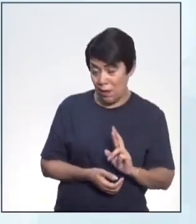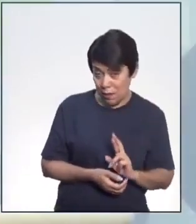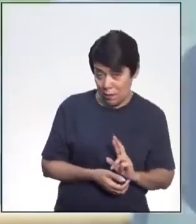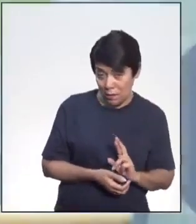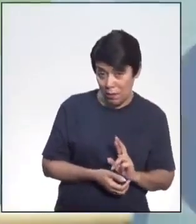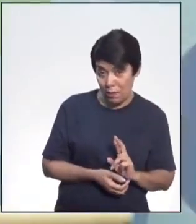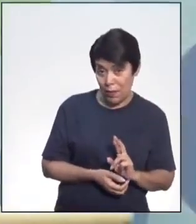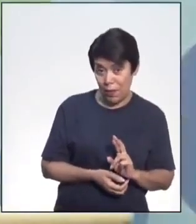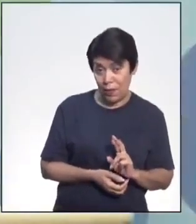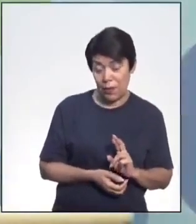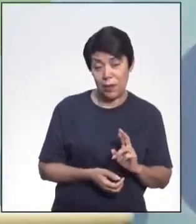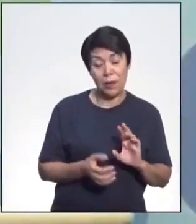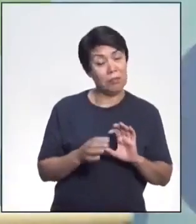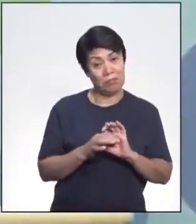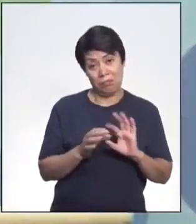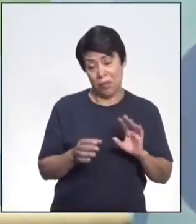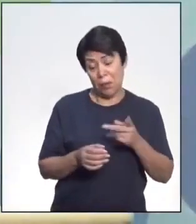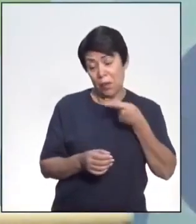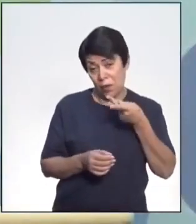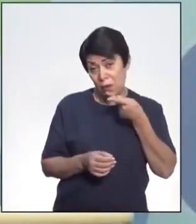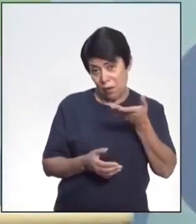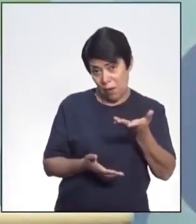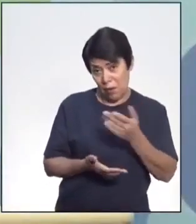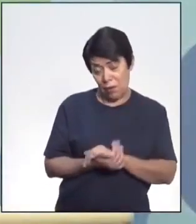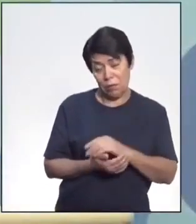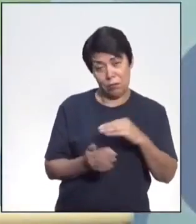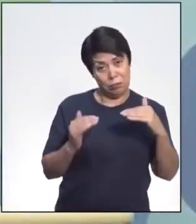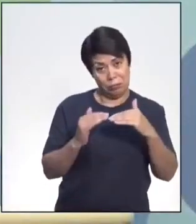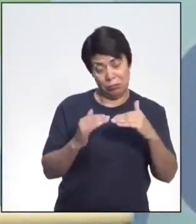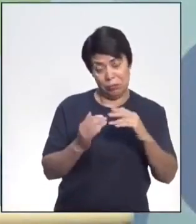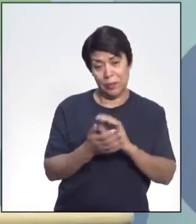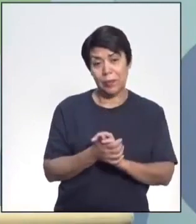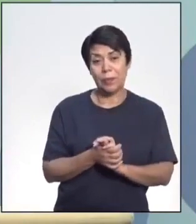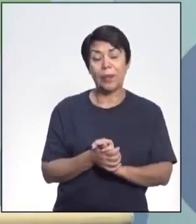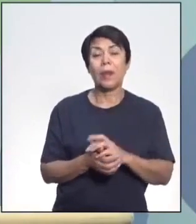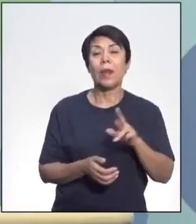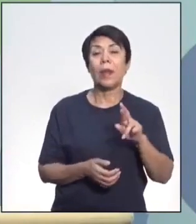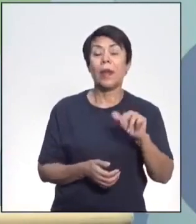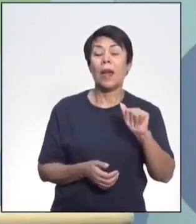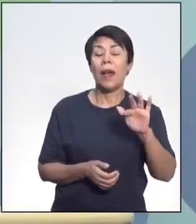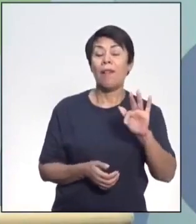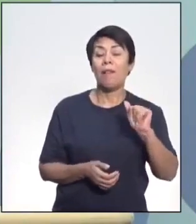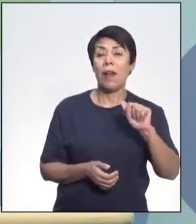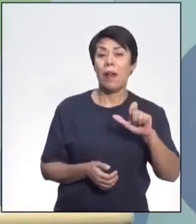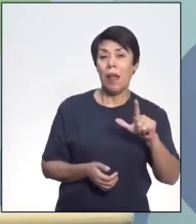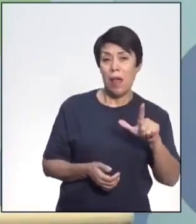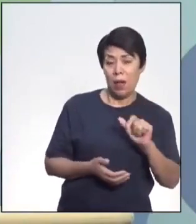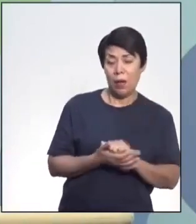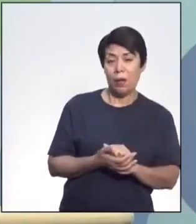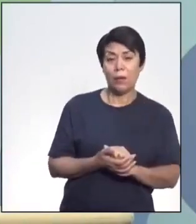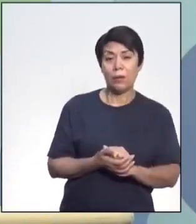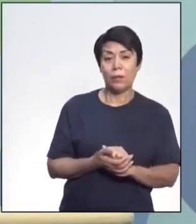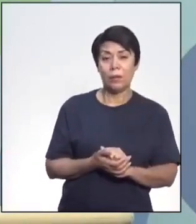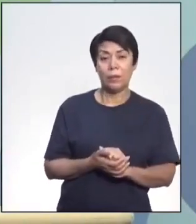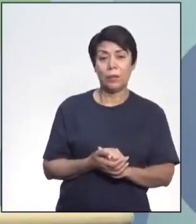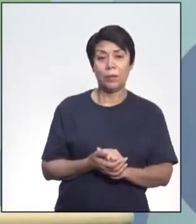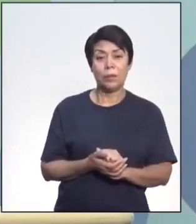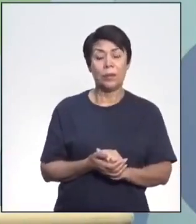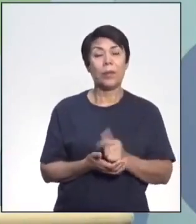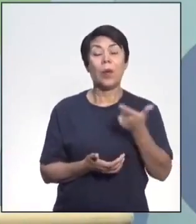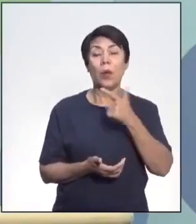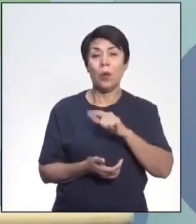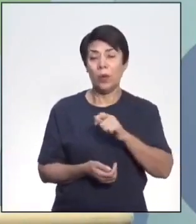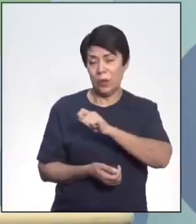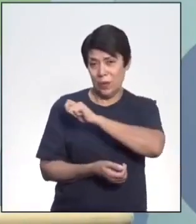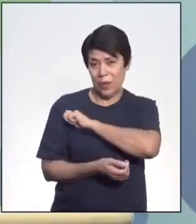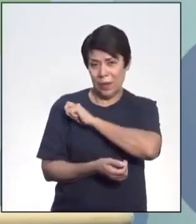colocaram permitiria isso que você falou. Por exemplo, o Rafael, e eu lembro que não só o Rafael, como